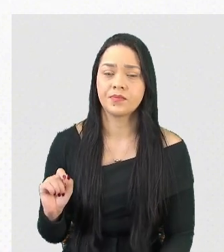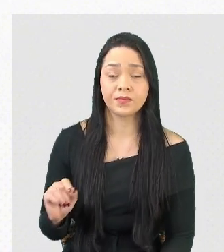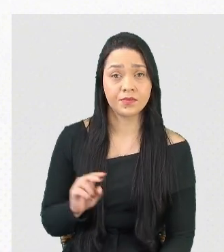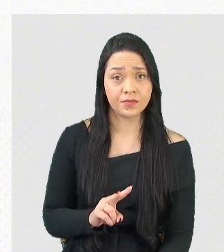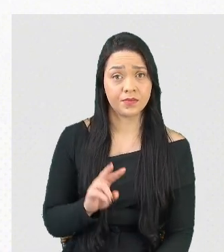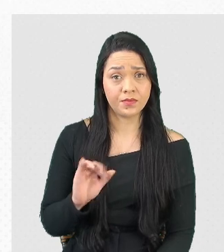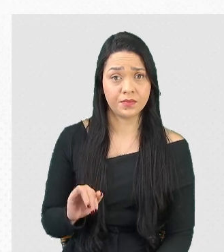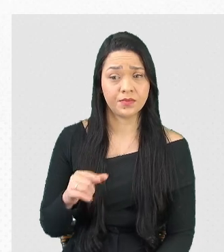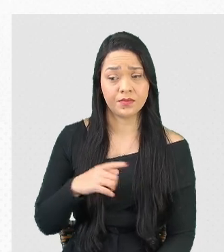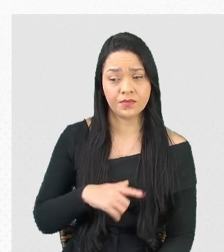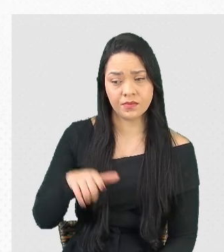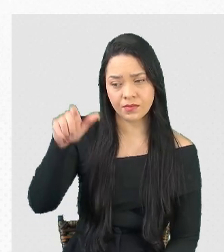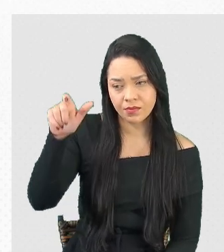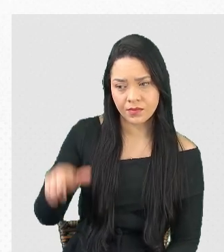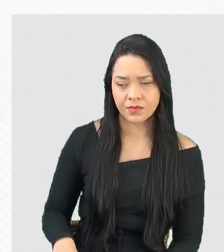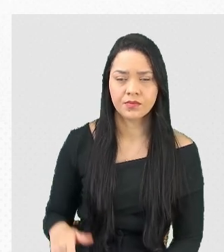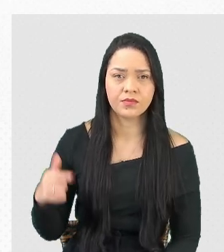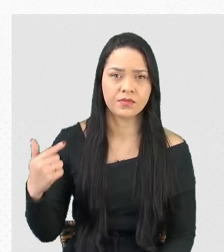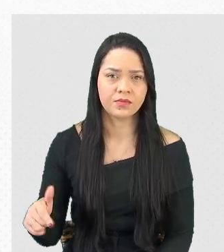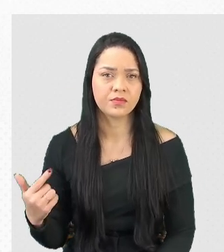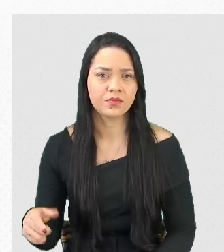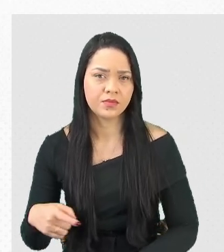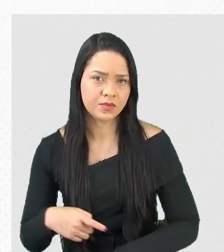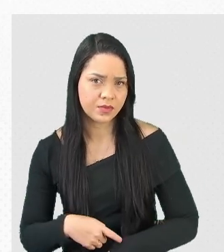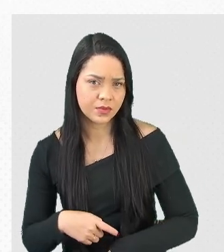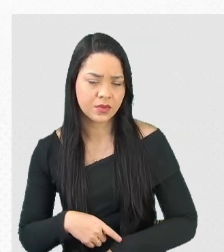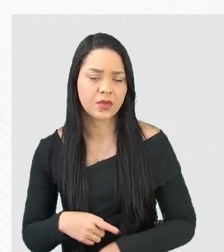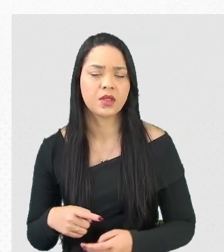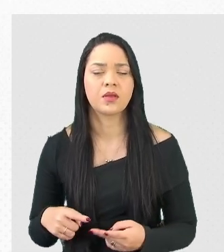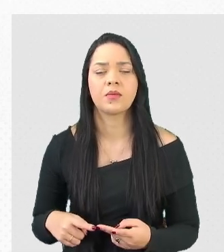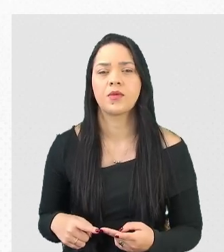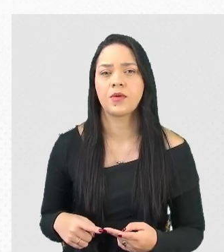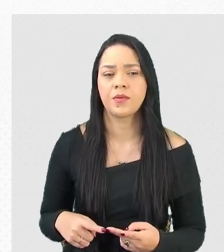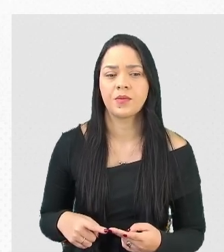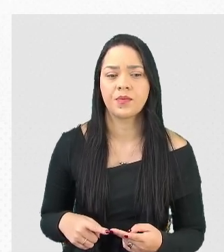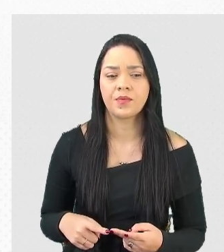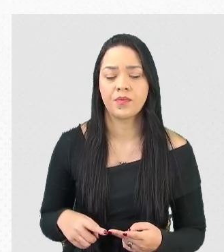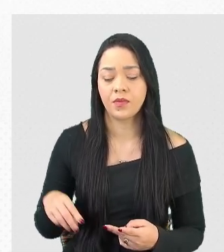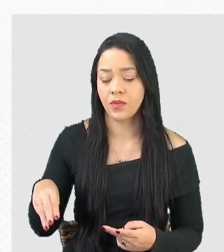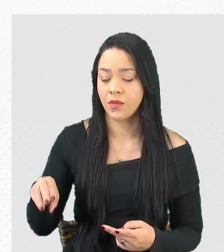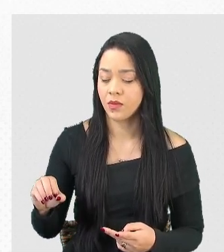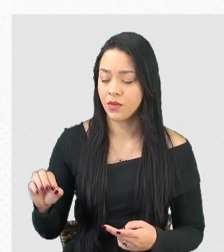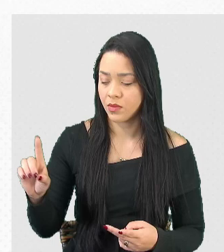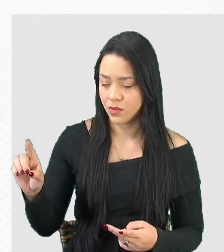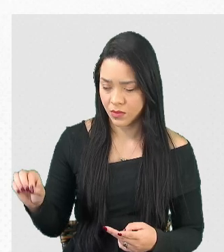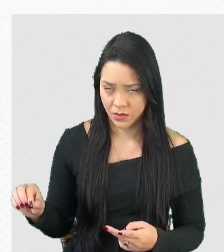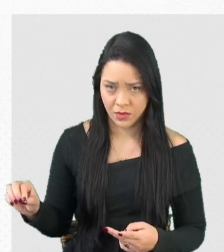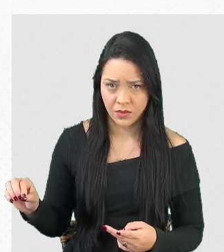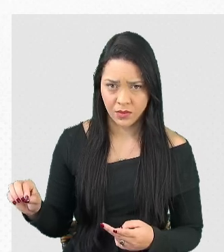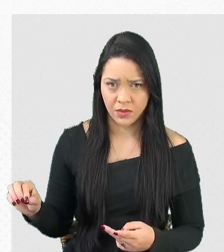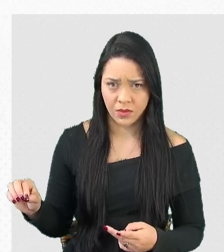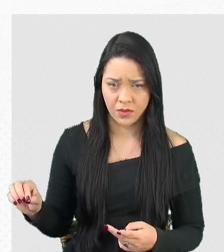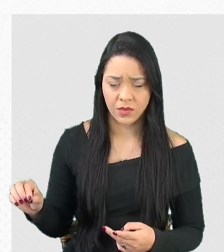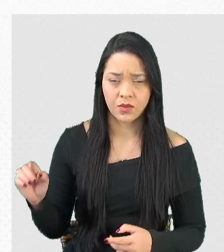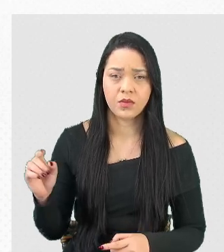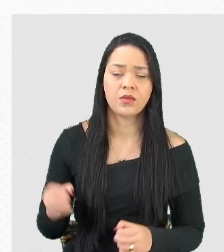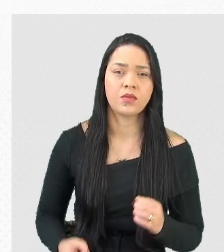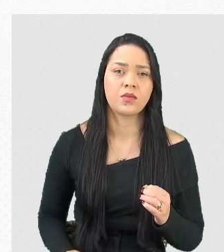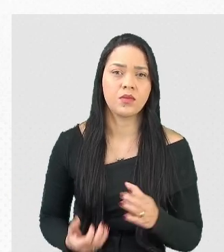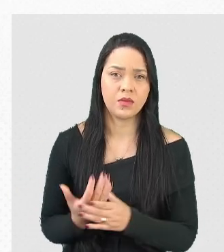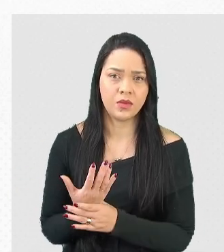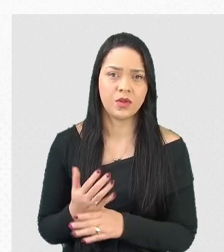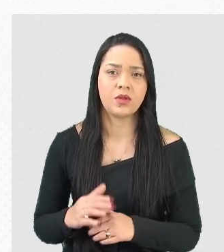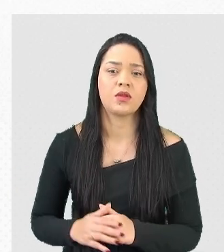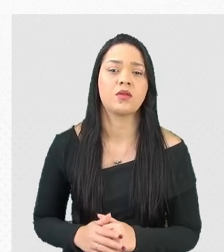tenha mais o modo de produção e só vai restar para ele a força